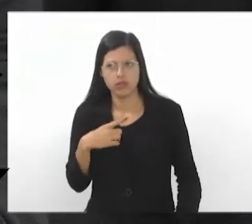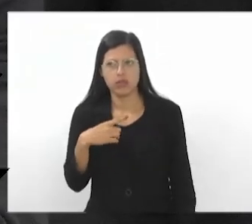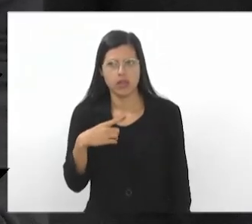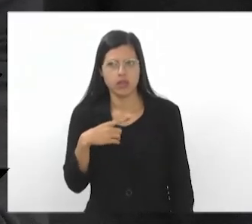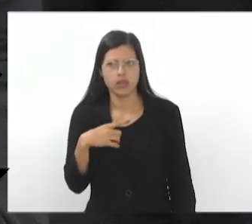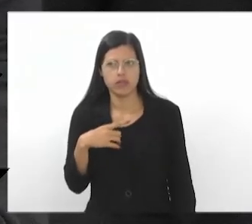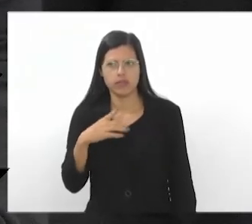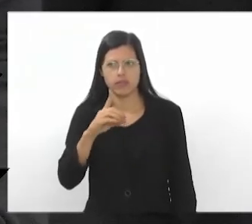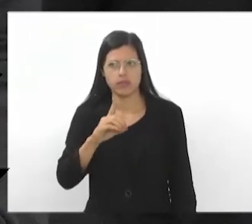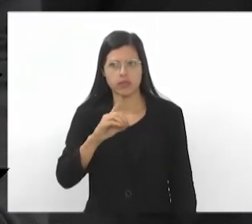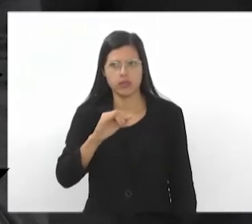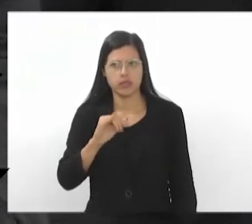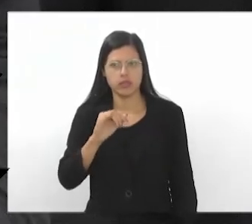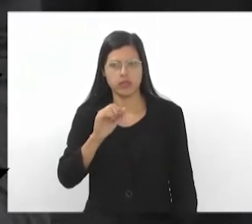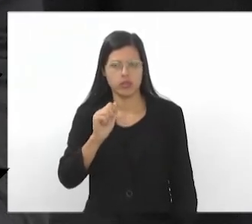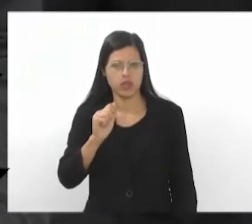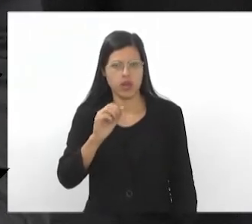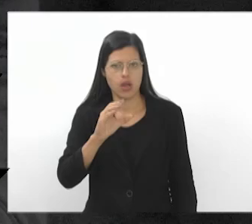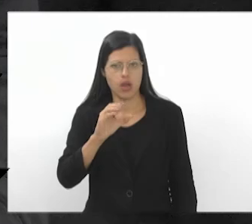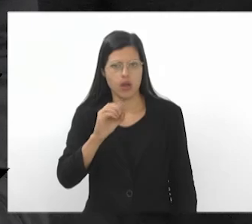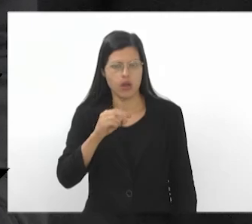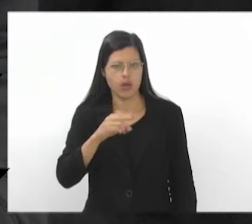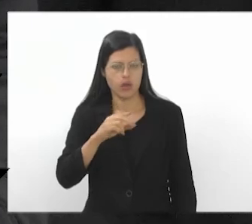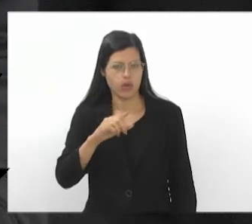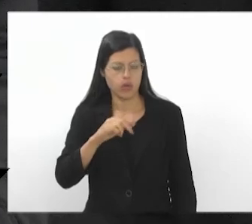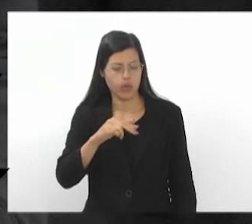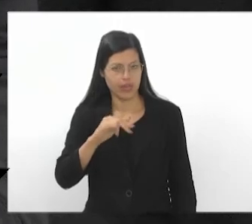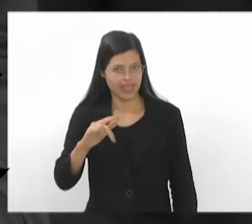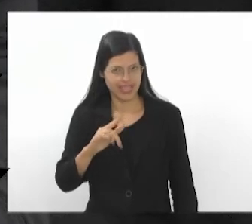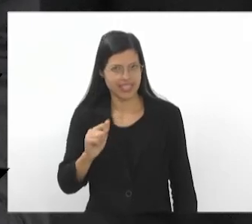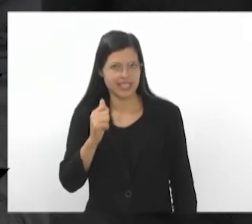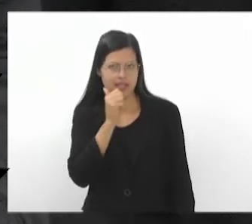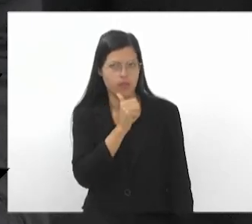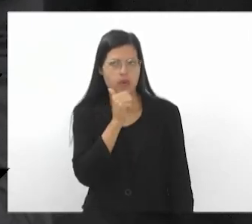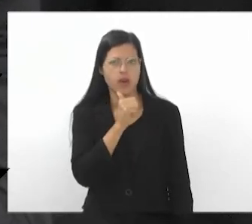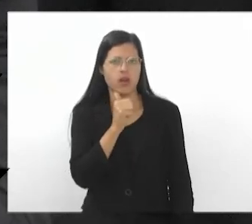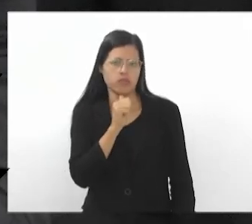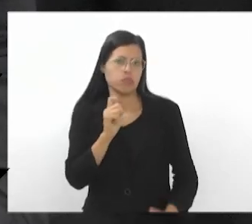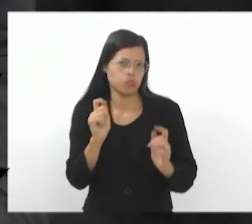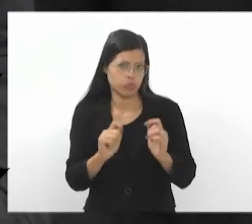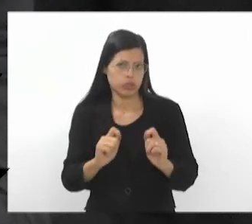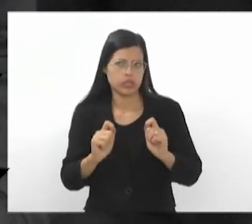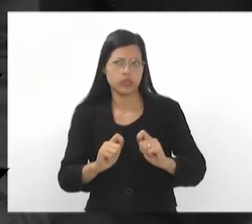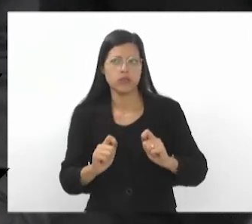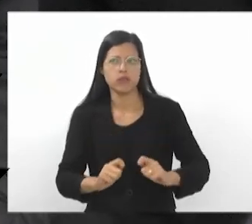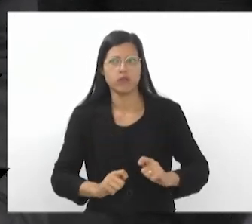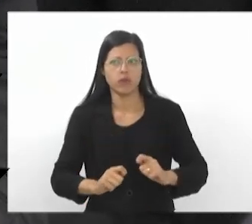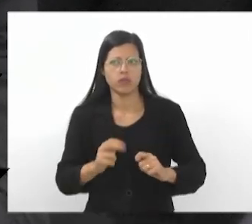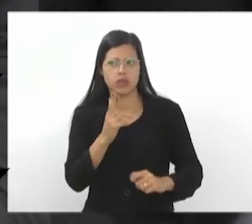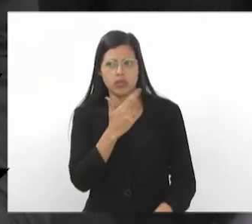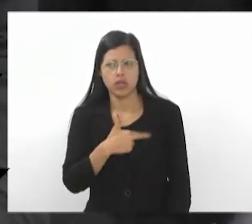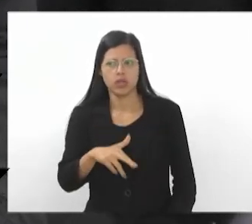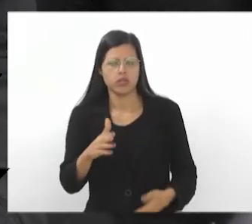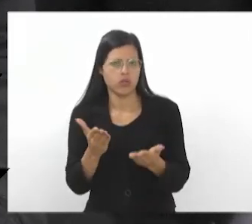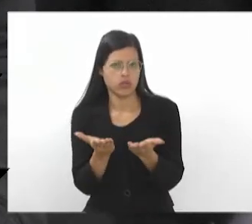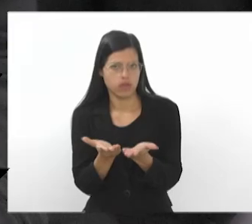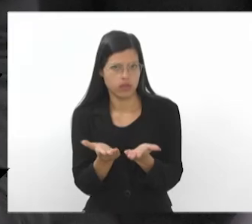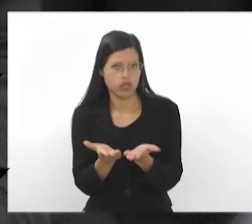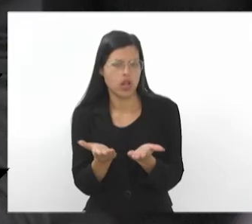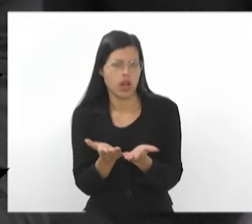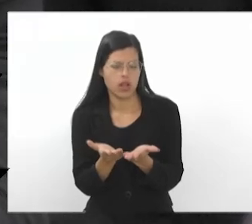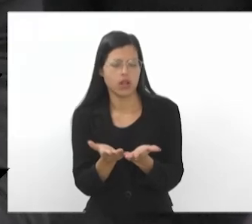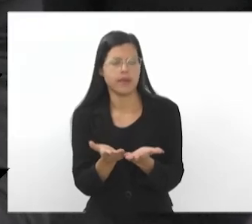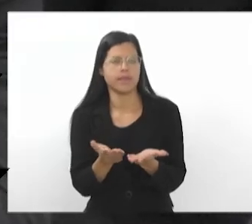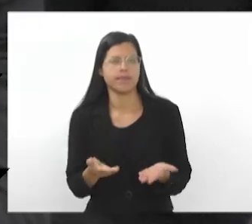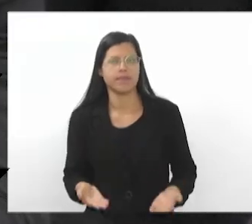possível. Isso é possível, ter a diaconisa nas religiões cristãs, protestantes, né, evangélicas, etc.